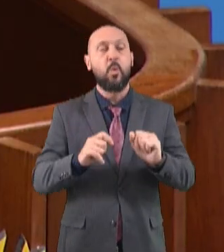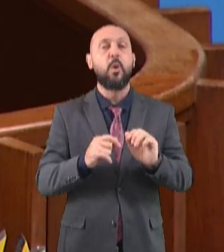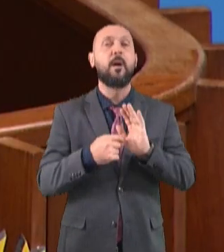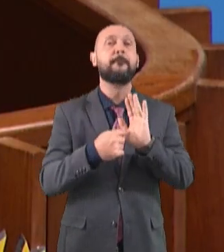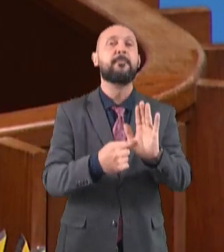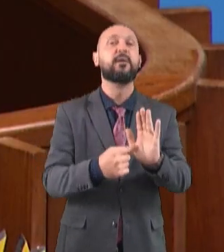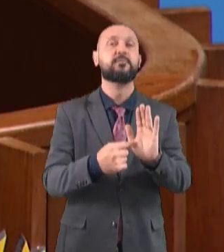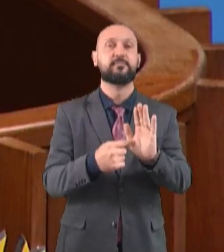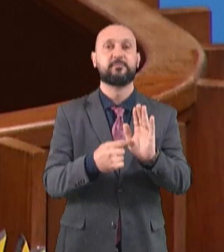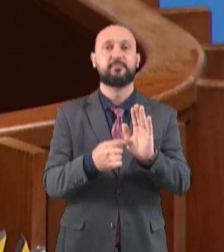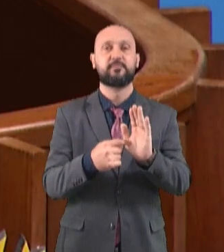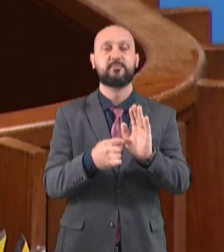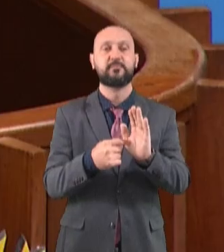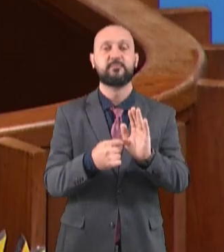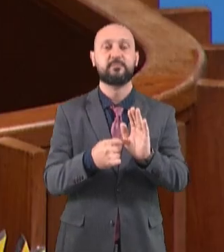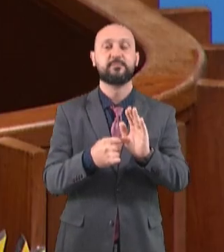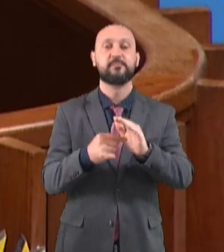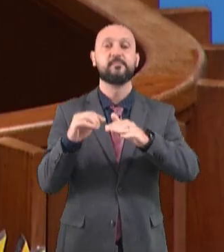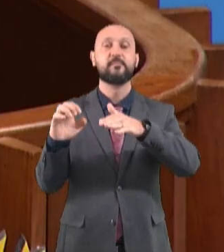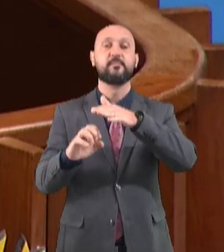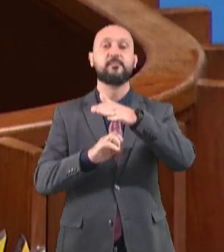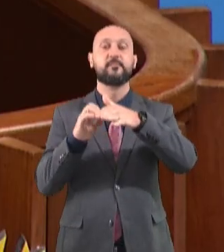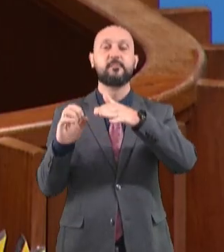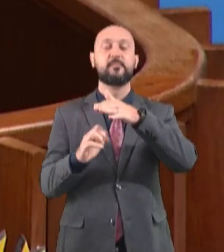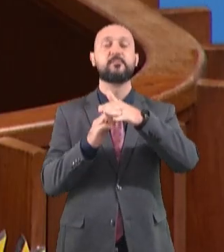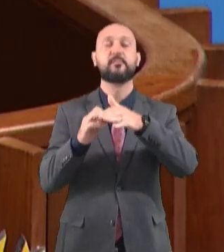colocando para a empresa?